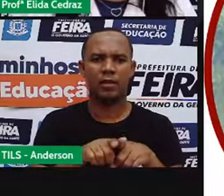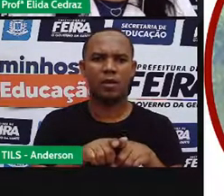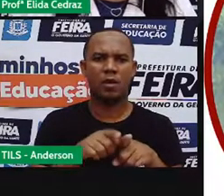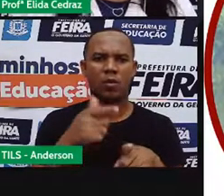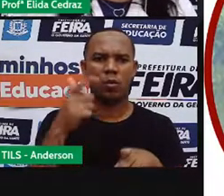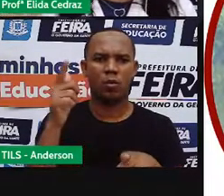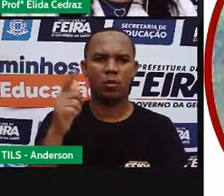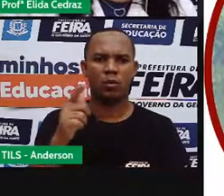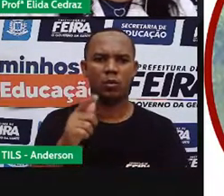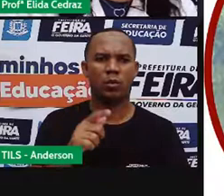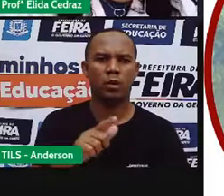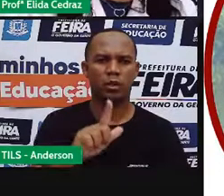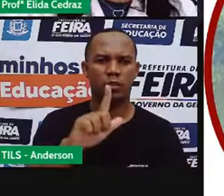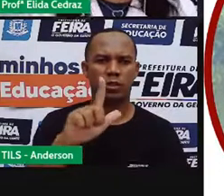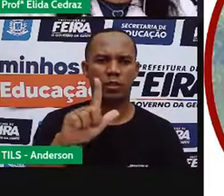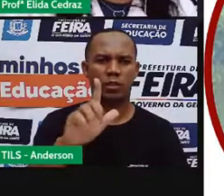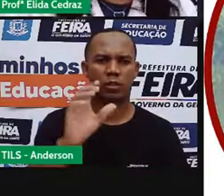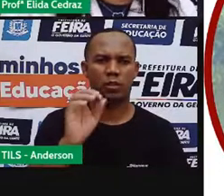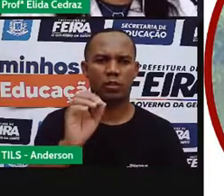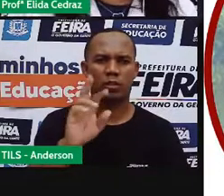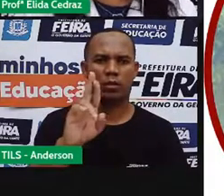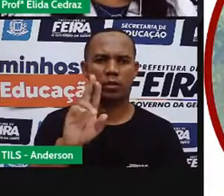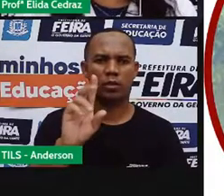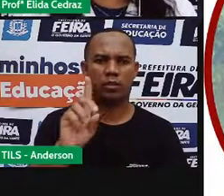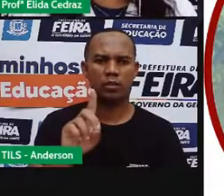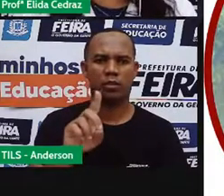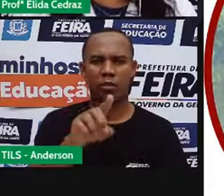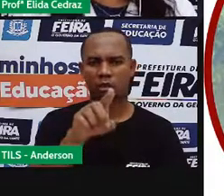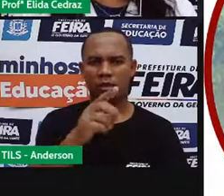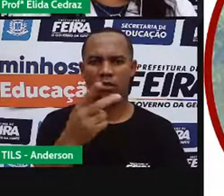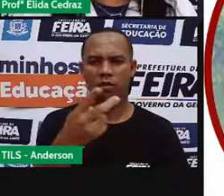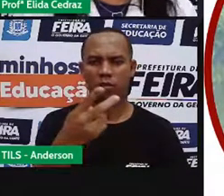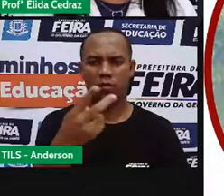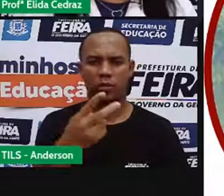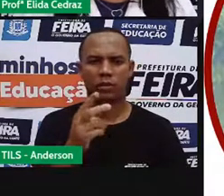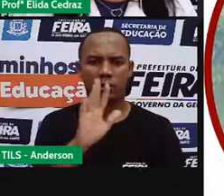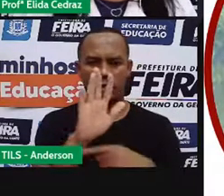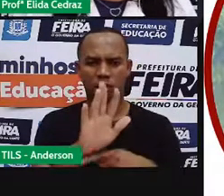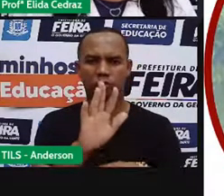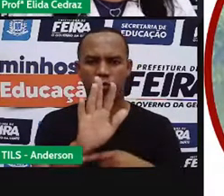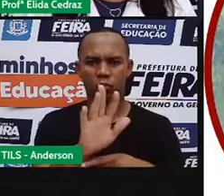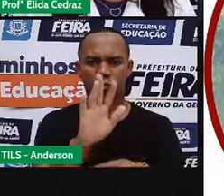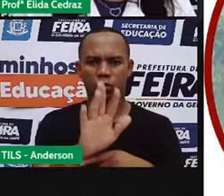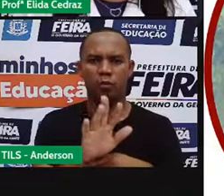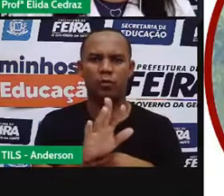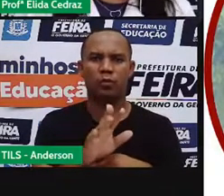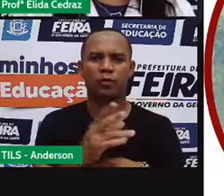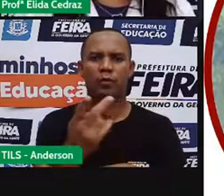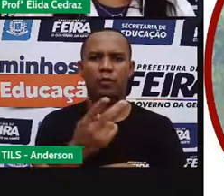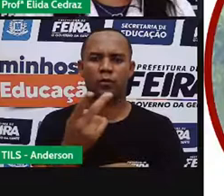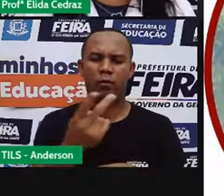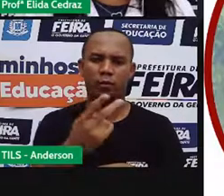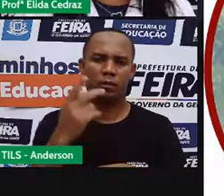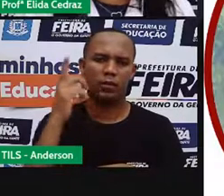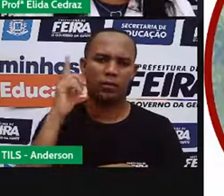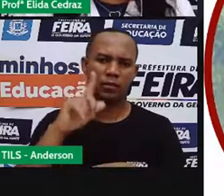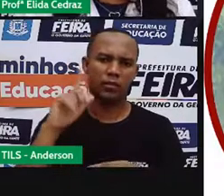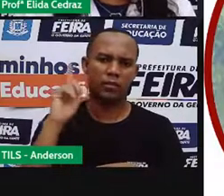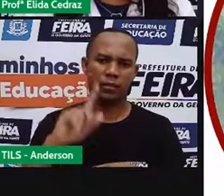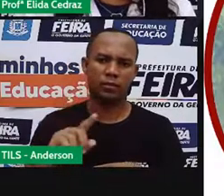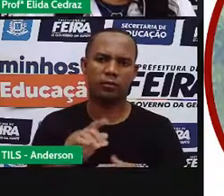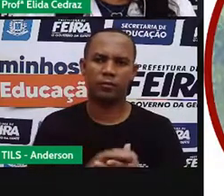muito experiente, já tinha ganhado muitas guerras na Europa. E Dom Pedro chamou os dois para ajudar